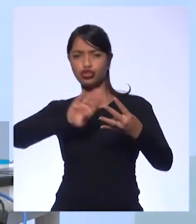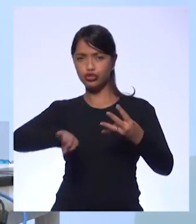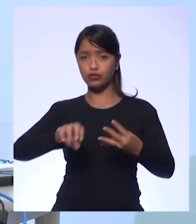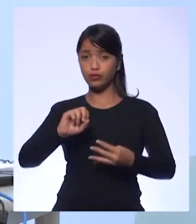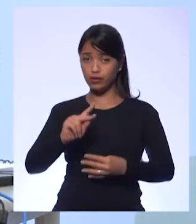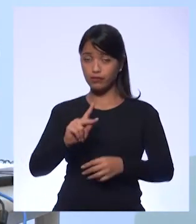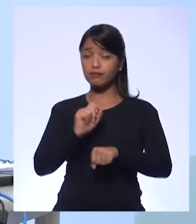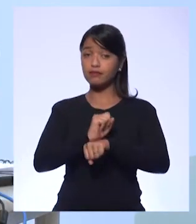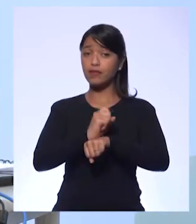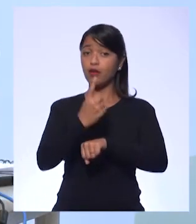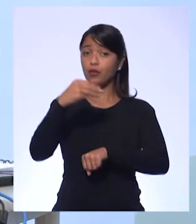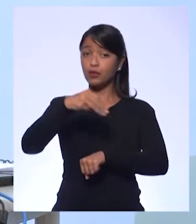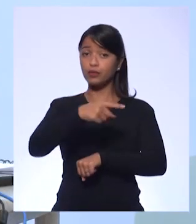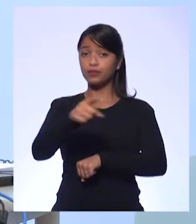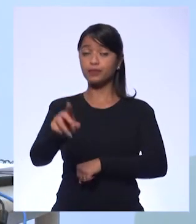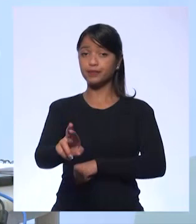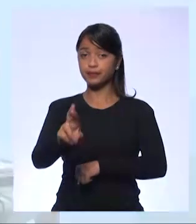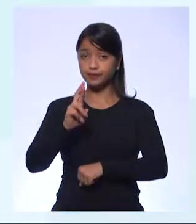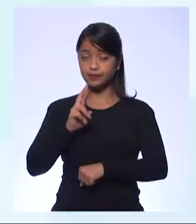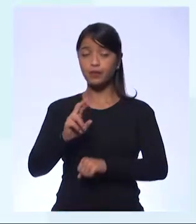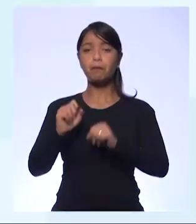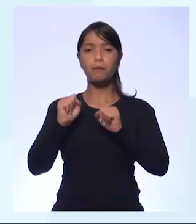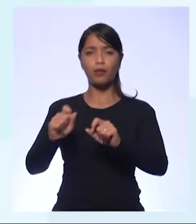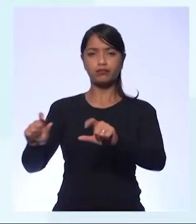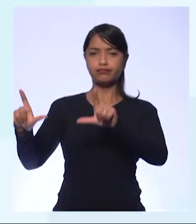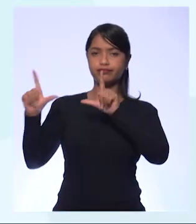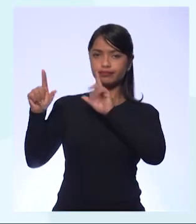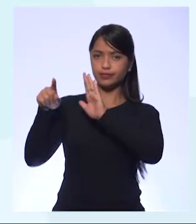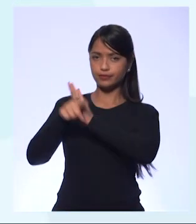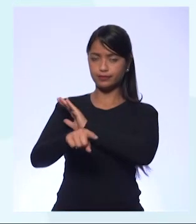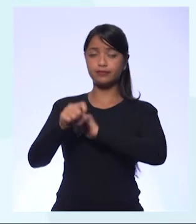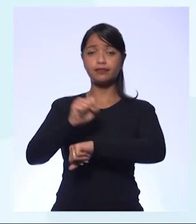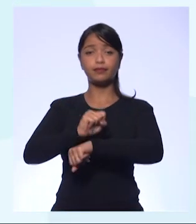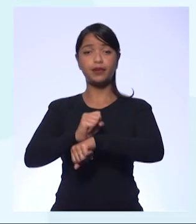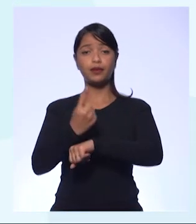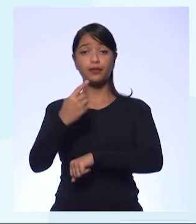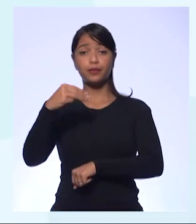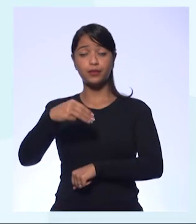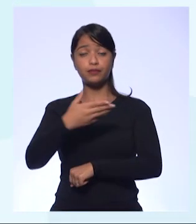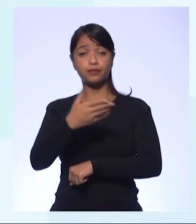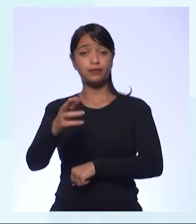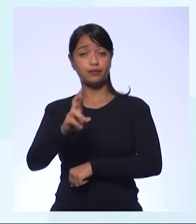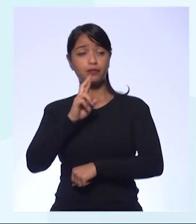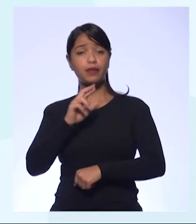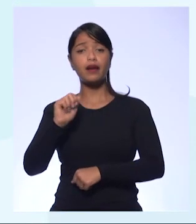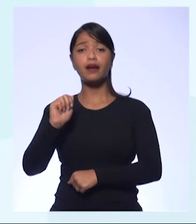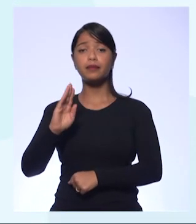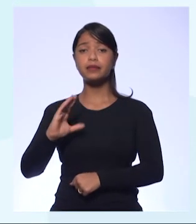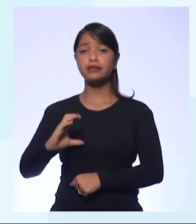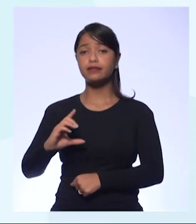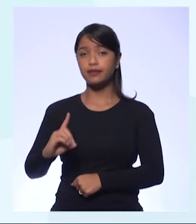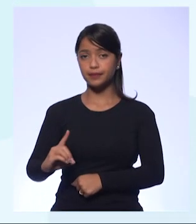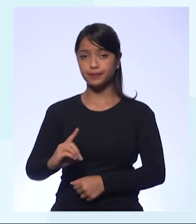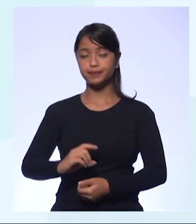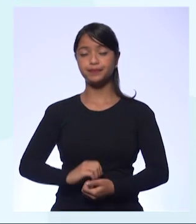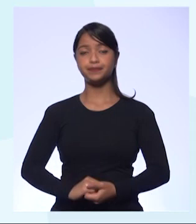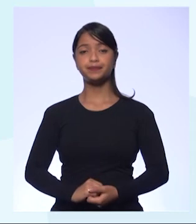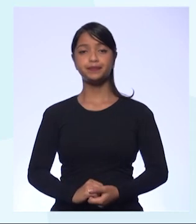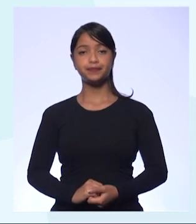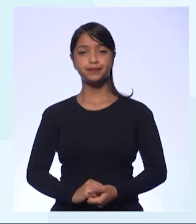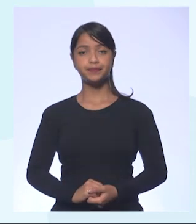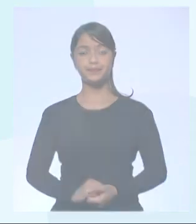vocês colocarem a alternativa, tá? Pode deixar a pergunta na tela. 1 minutinho para vocês colocarem A, B, C ou D.